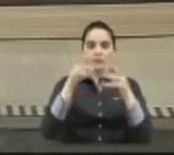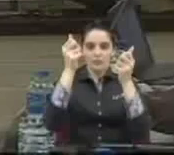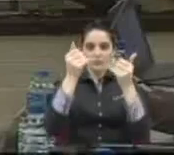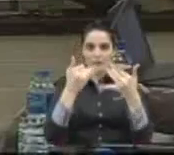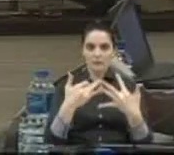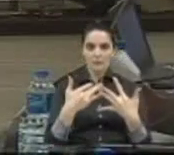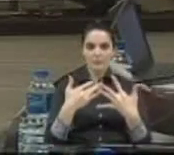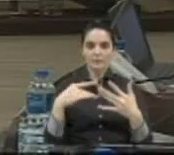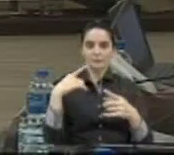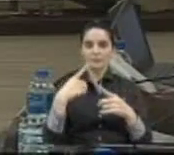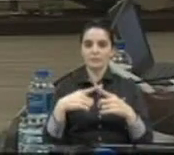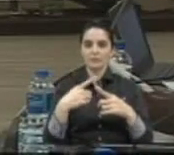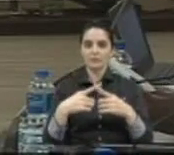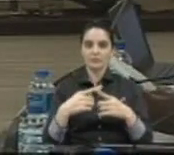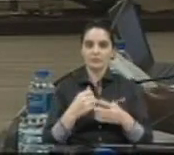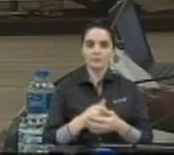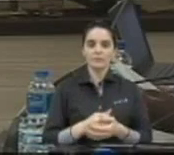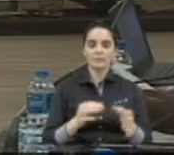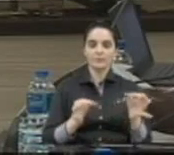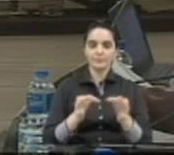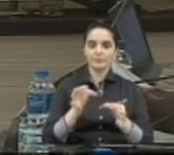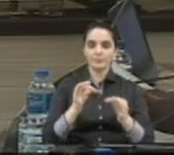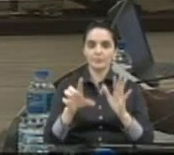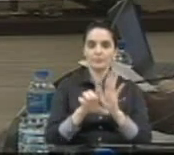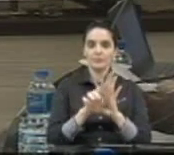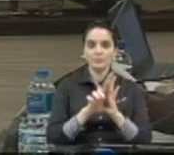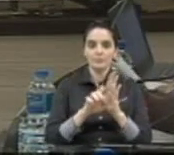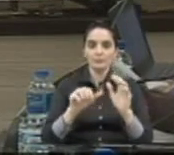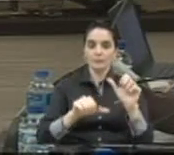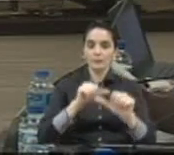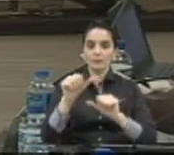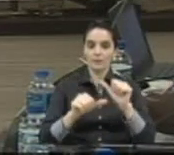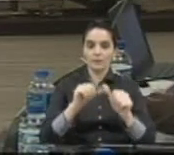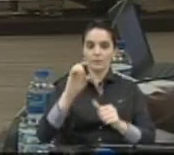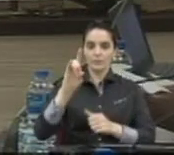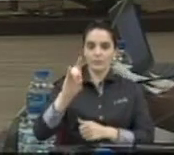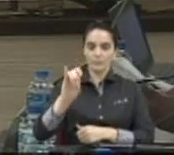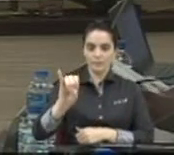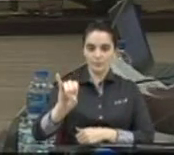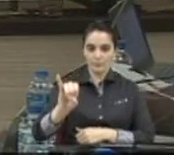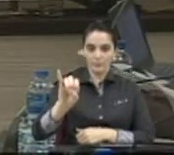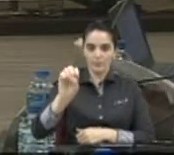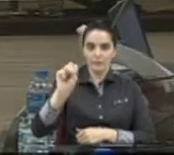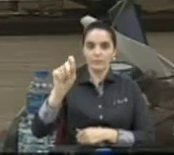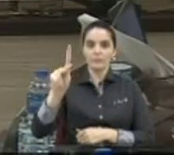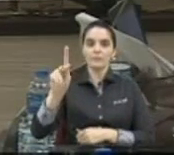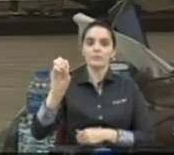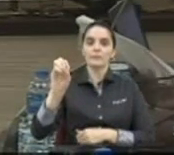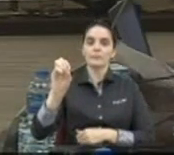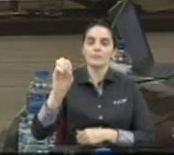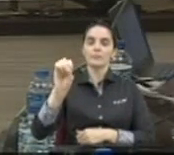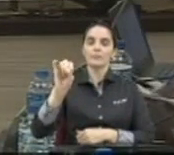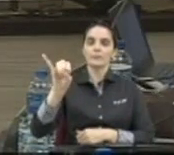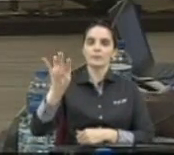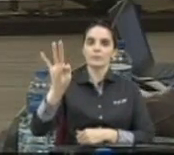explicar por que esse projeto de lei altera os dispositivos de uma lei já aprovada. É sobrenome de